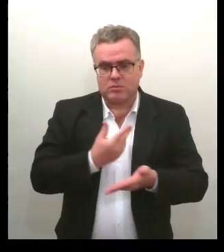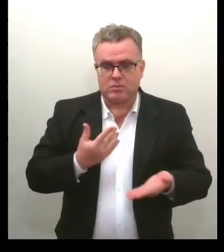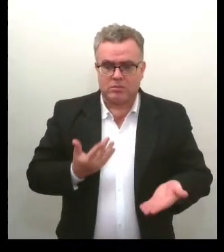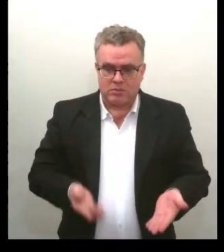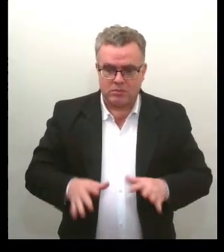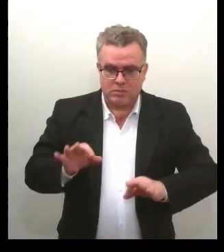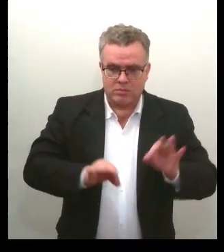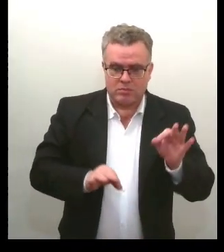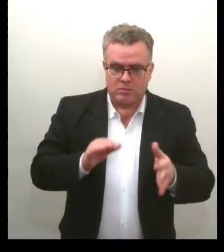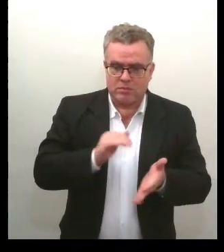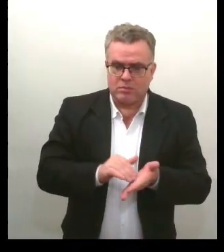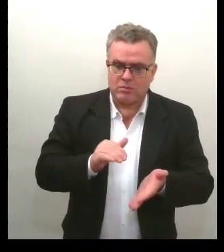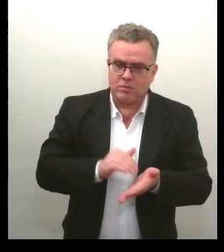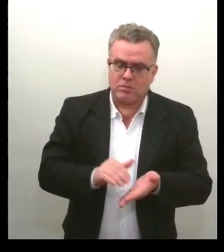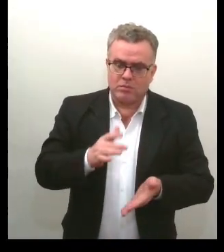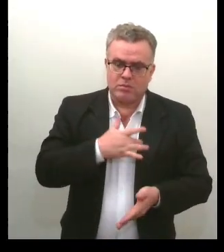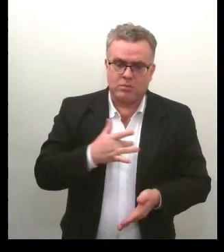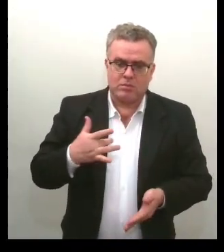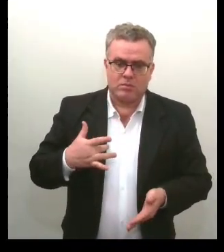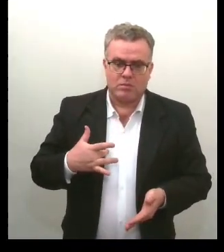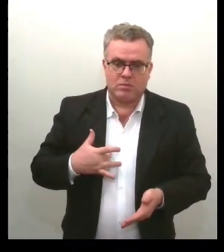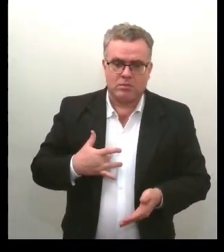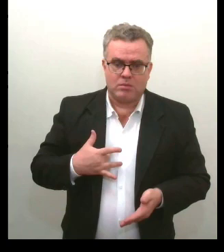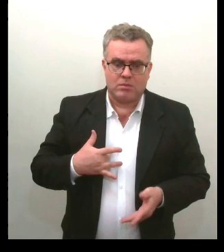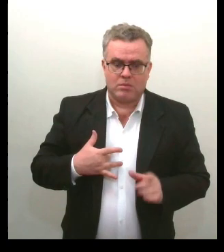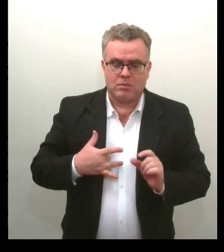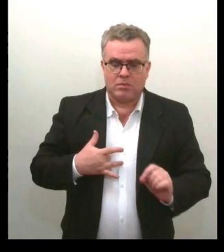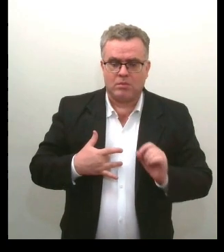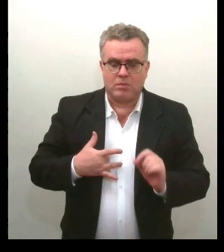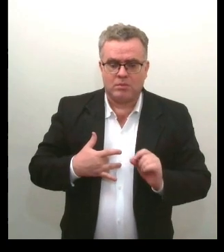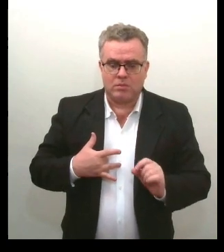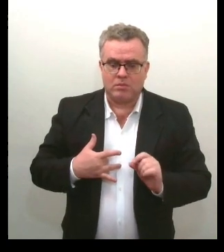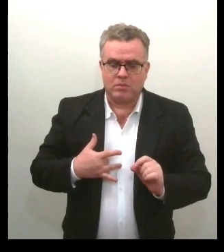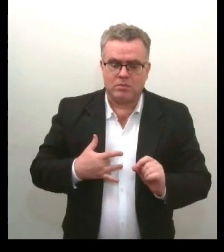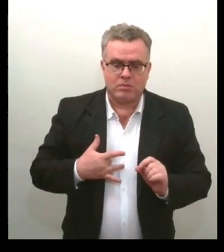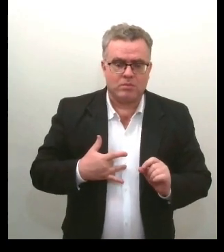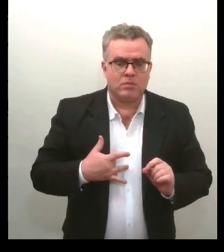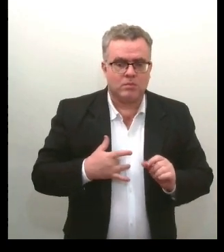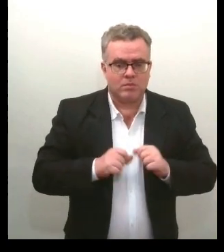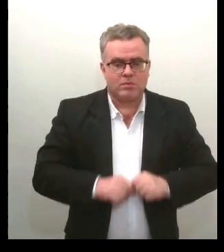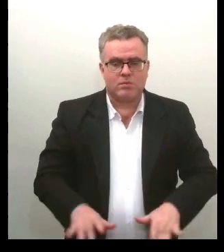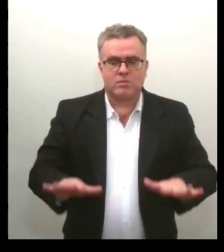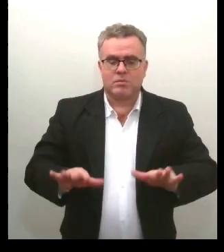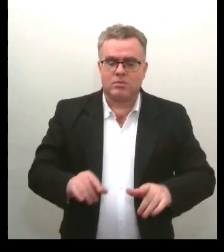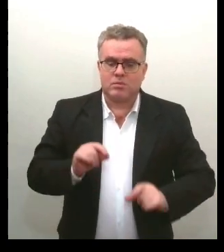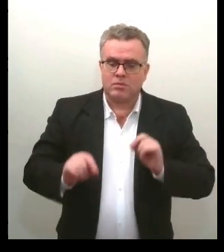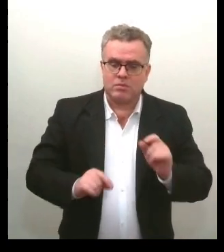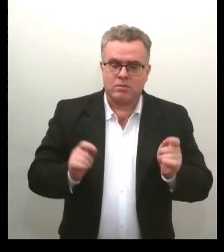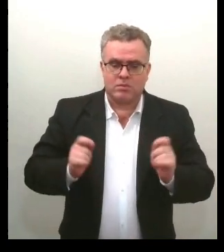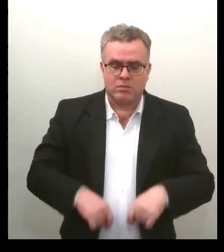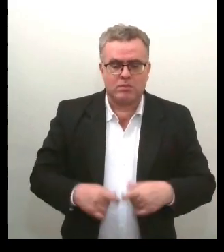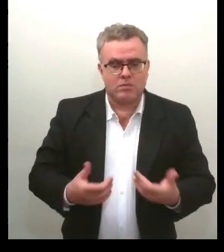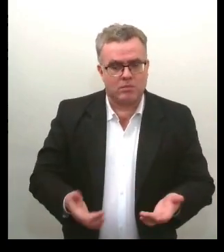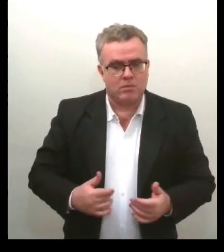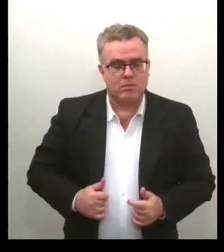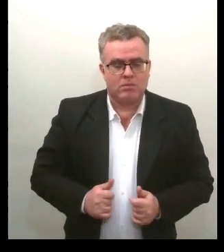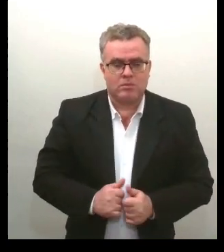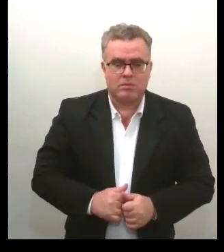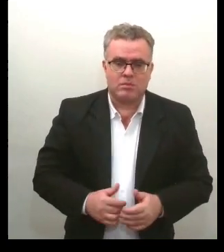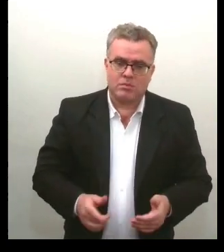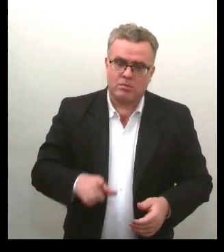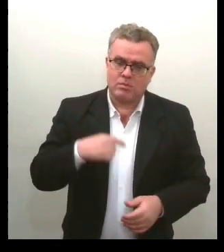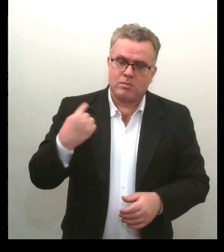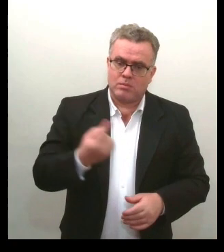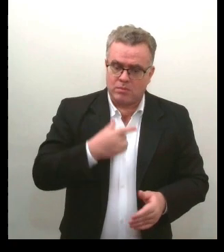está fazendo essa distribuição, esse protocolo, de forma que nós acreditamos que o mais breve